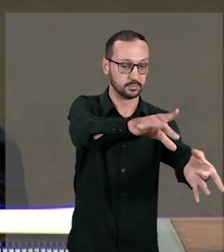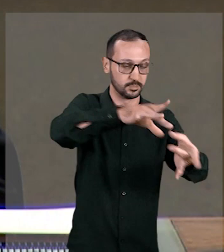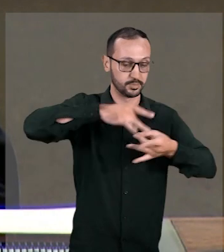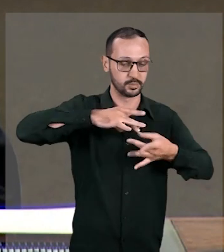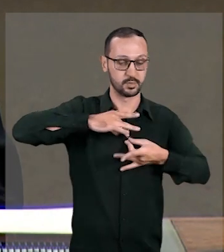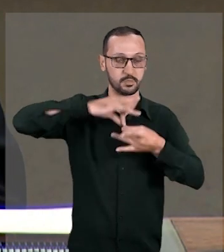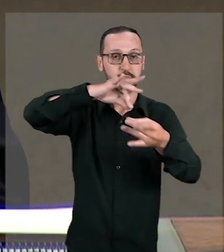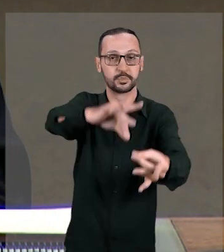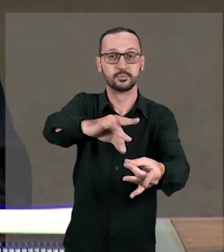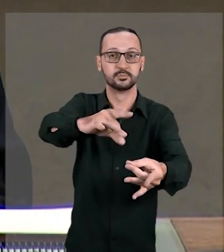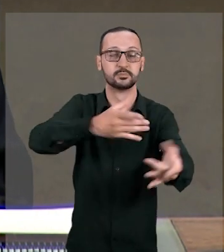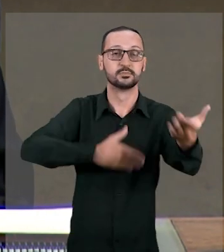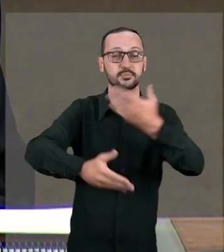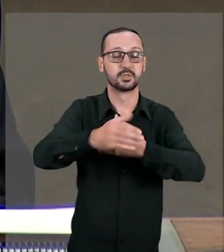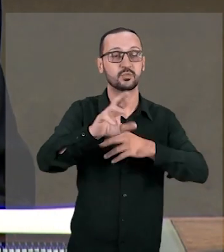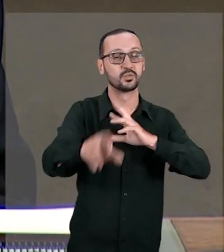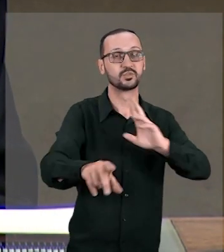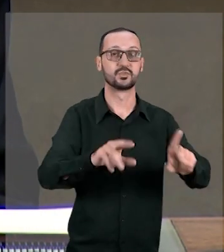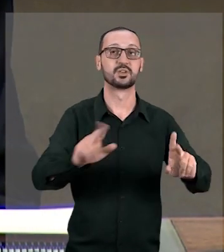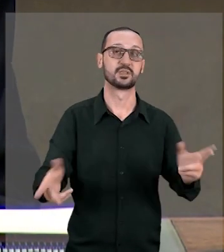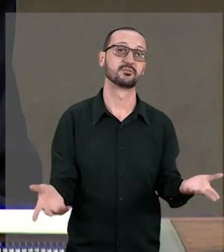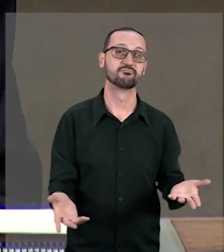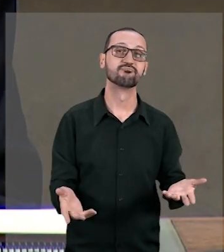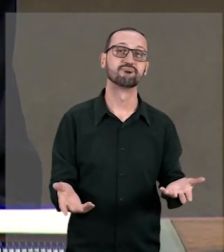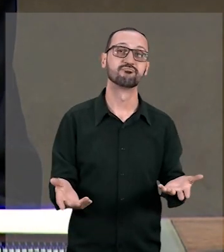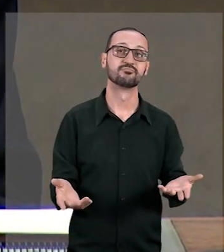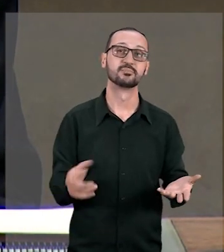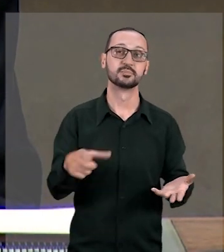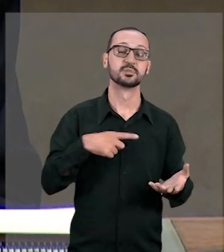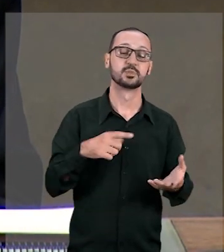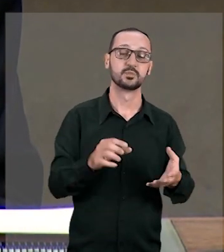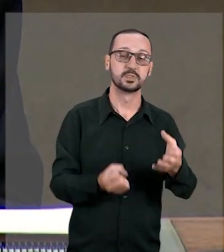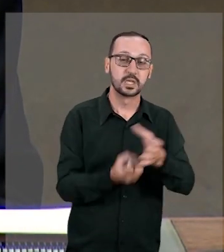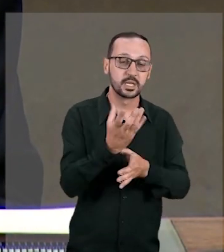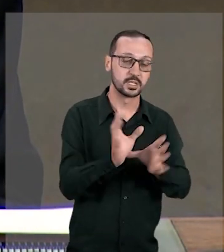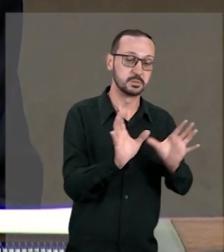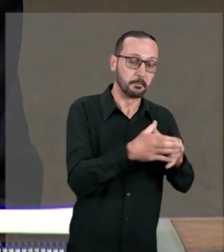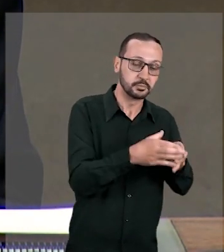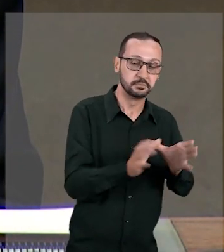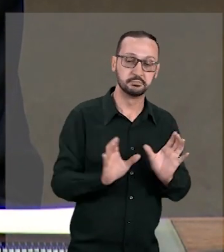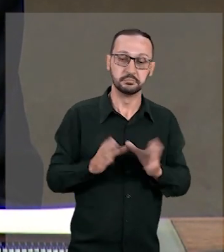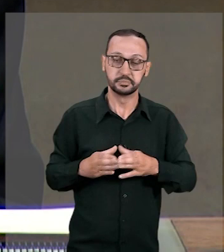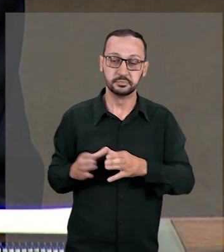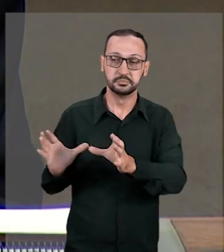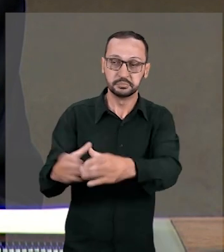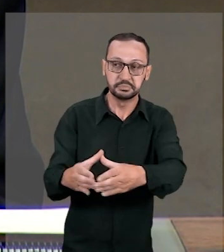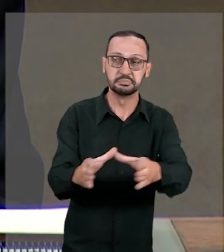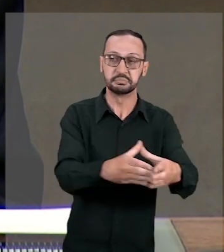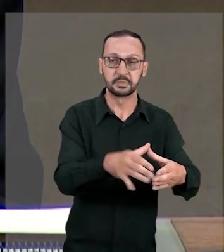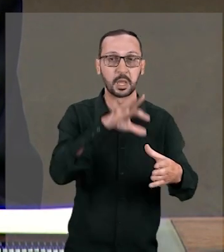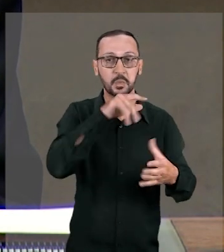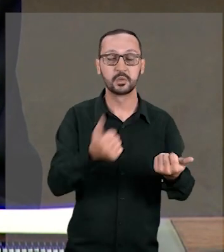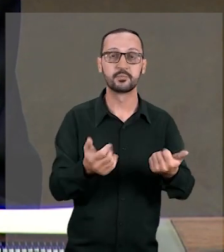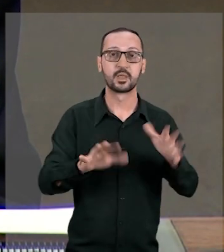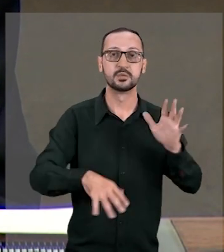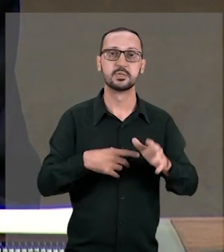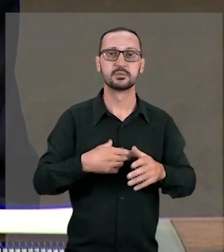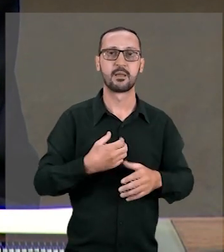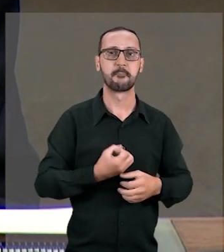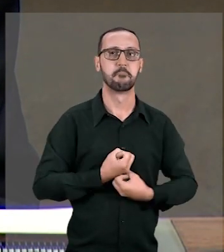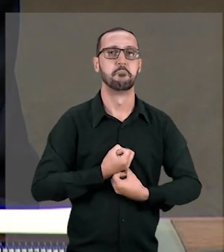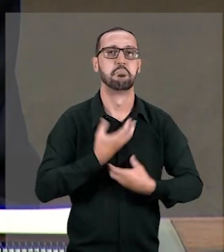outro e a posição do diferente. Portanto, essa tribalização é ruim, os discursos de ódio